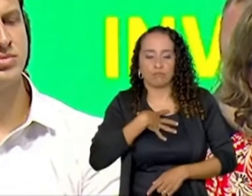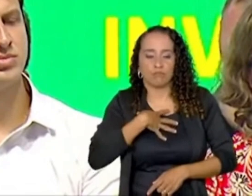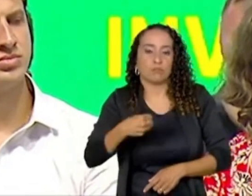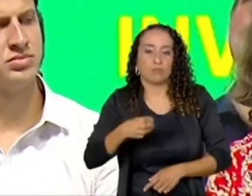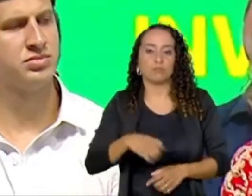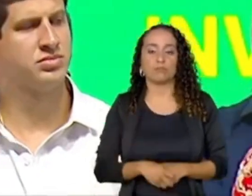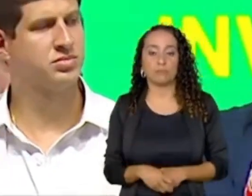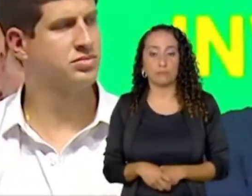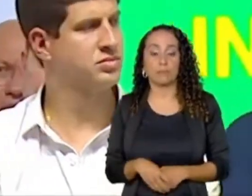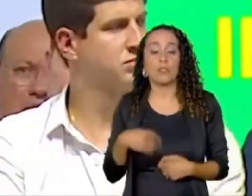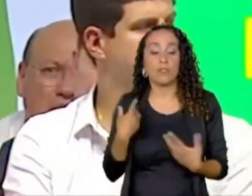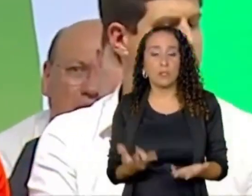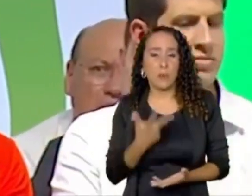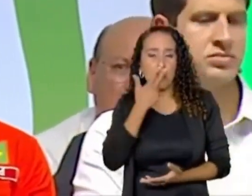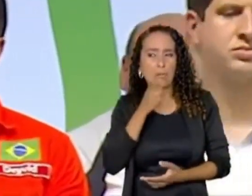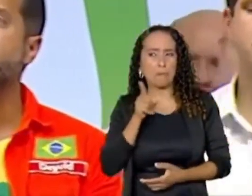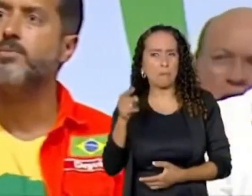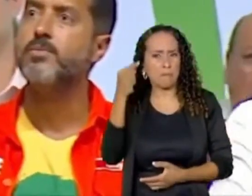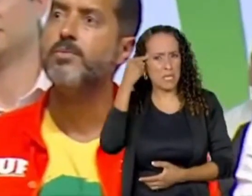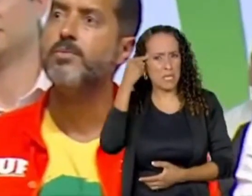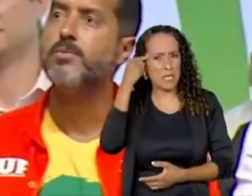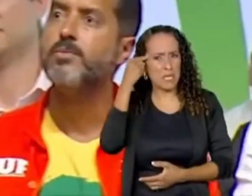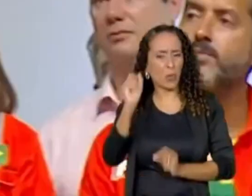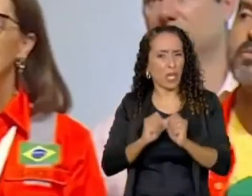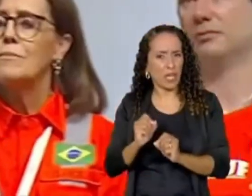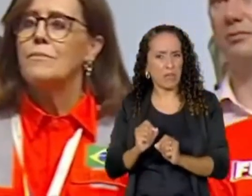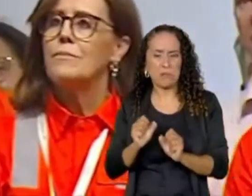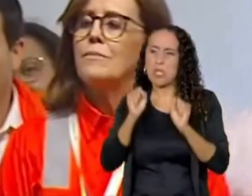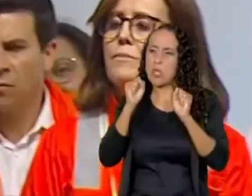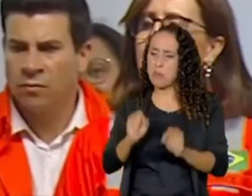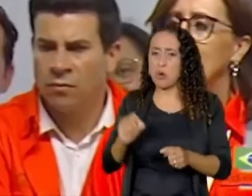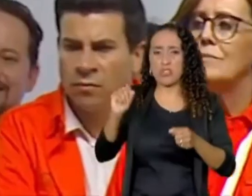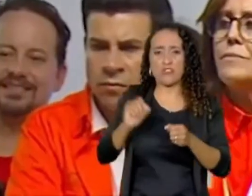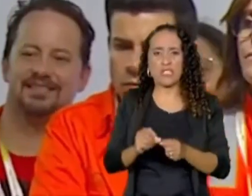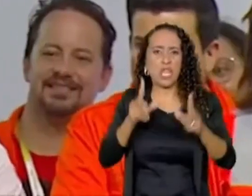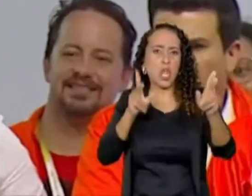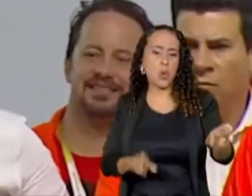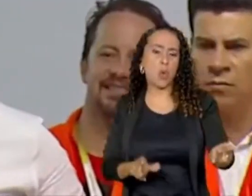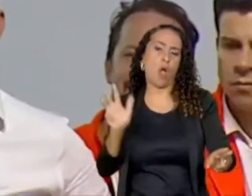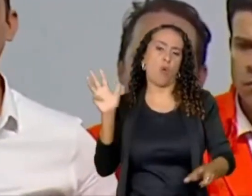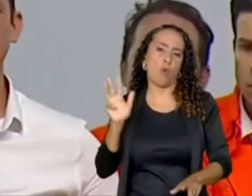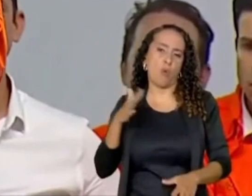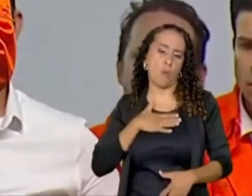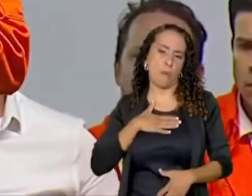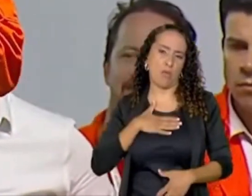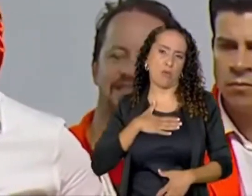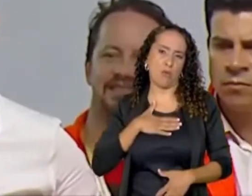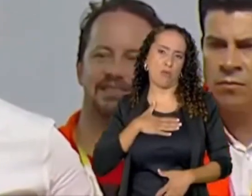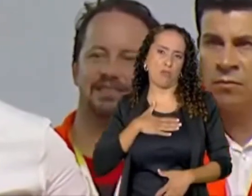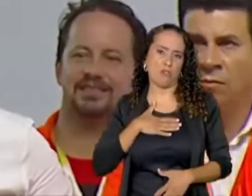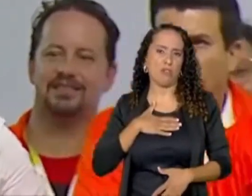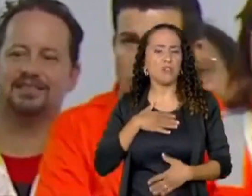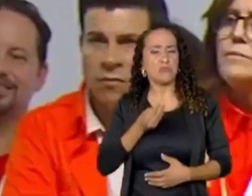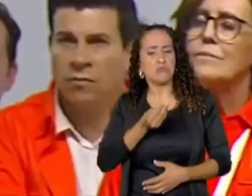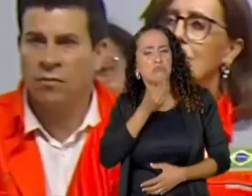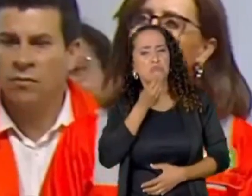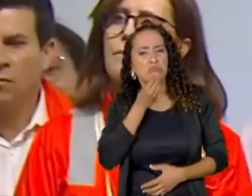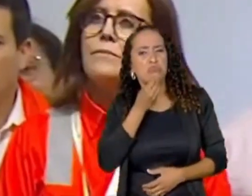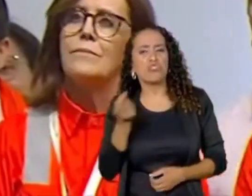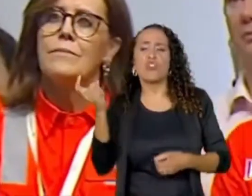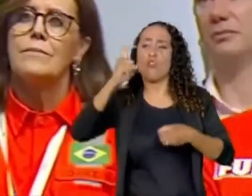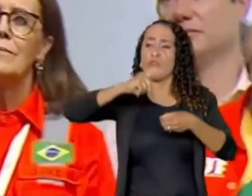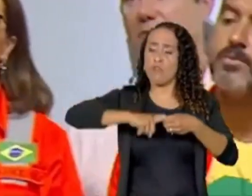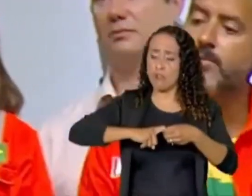E eu acho que eles imaginavam que poderiam fazer o mesmo comigo. Eu poderia ter voltado a ser presidente